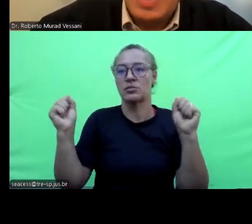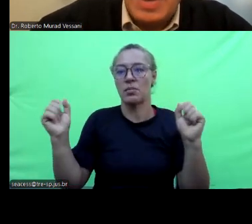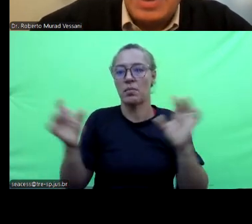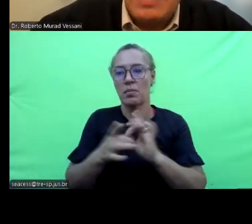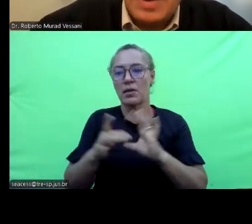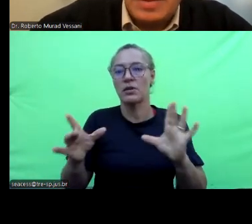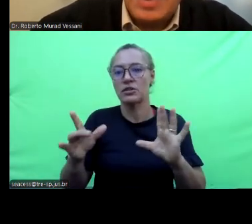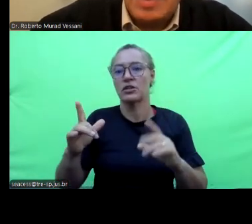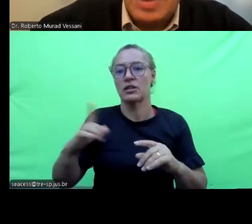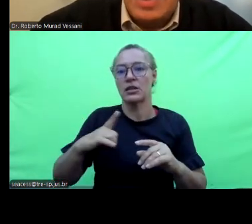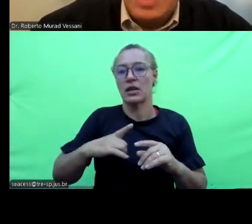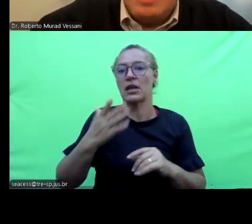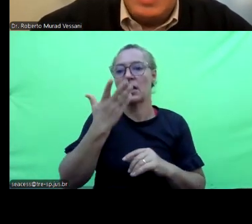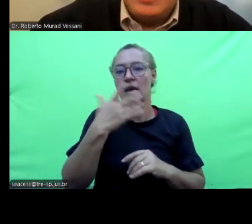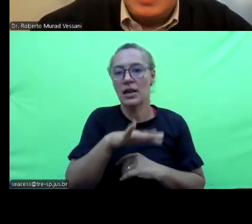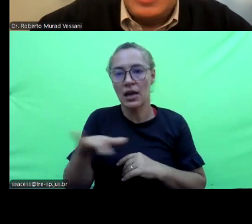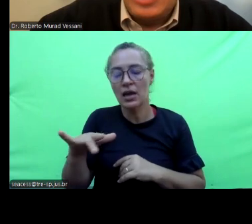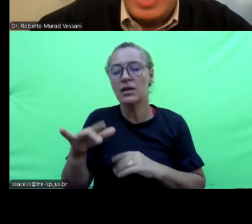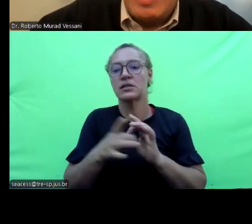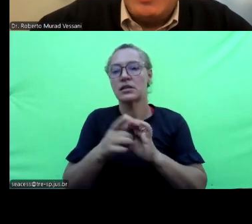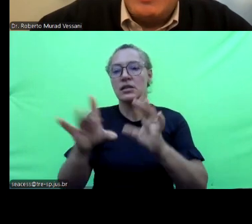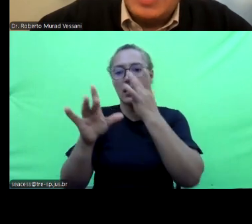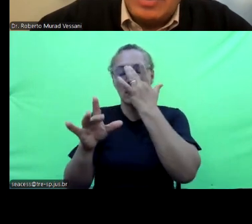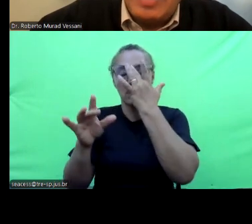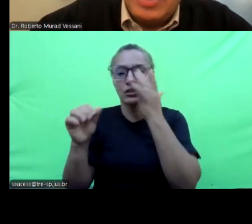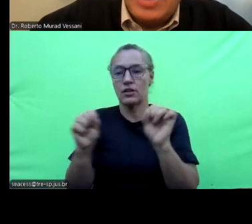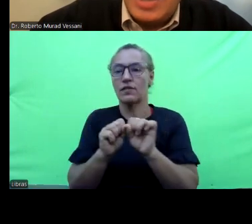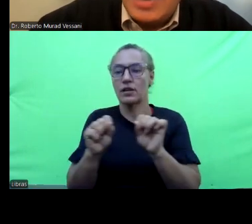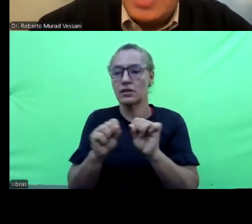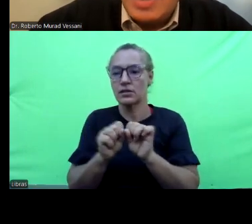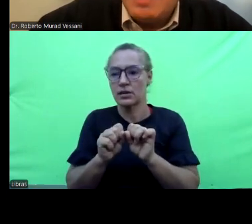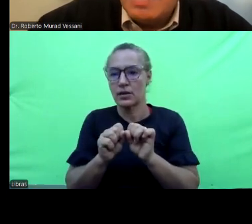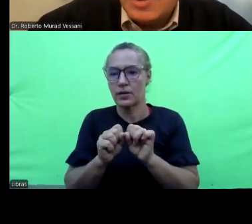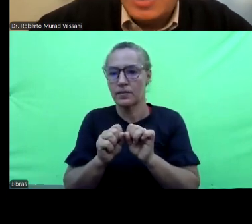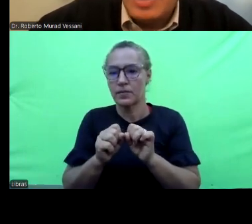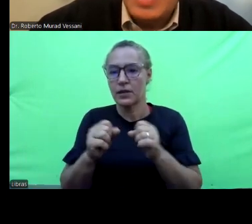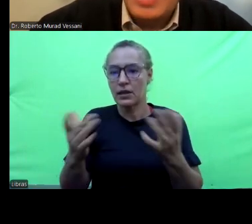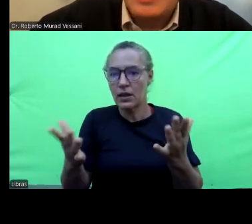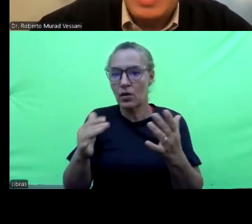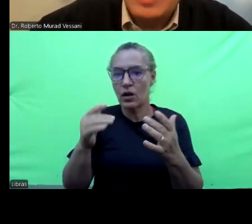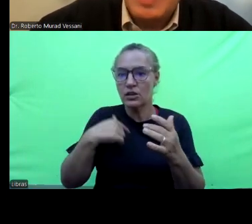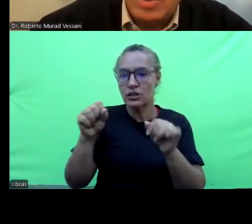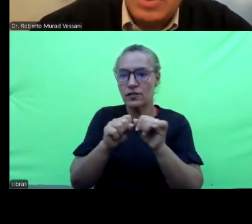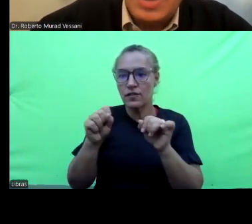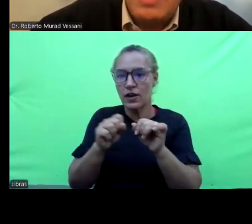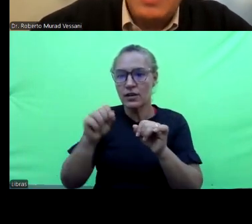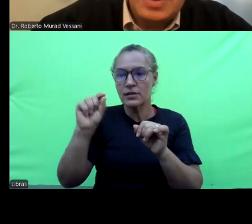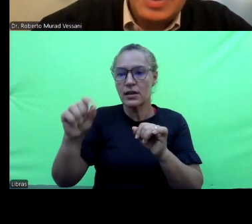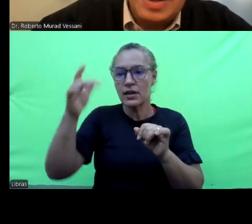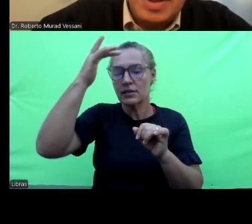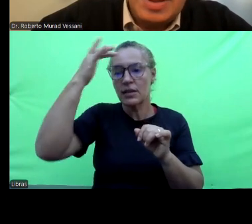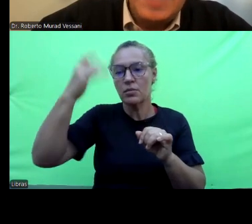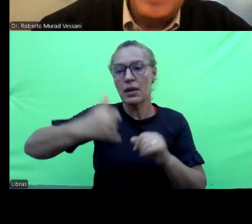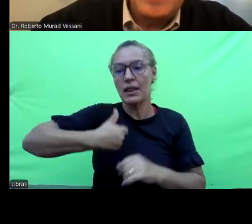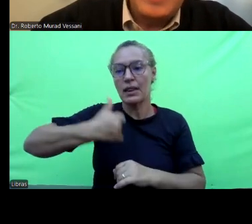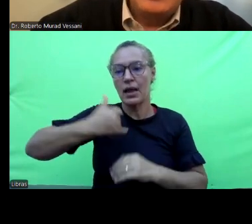que permitem fazer o exame, mas a gente acaba fazendo a medida naqueles que já têm uma certa idade para conseguir fazer o